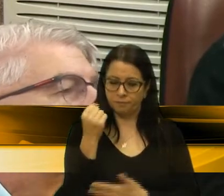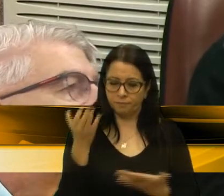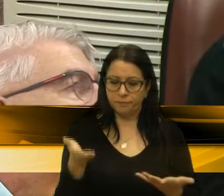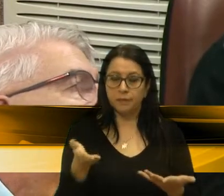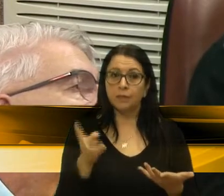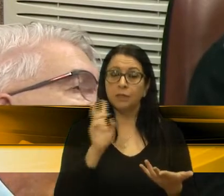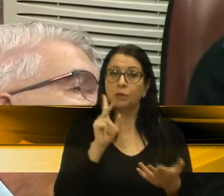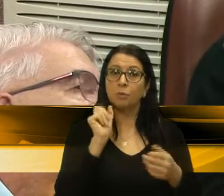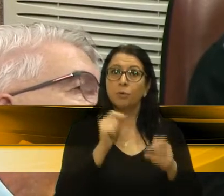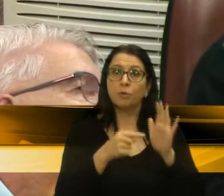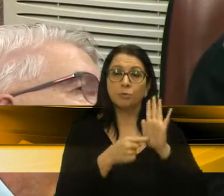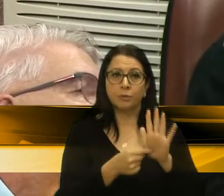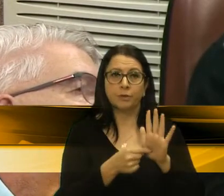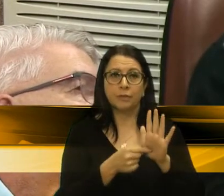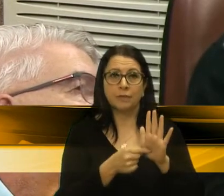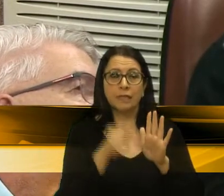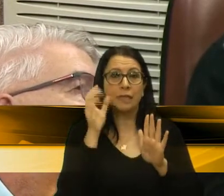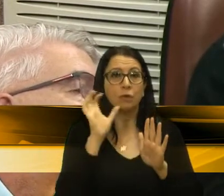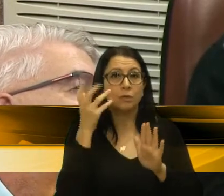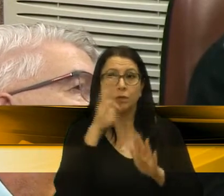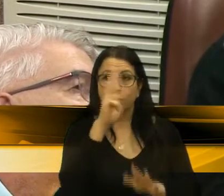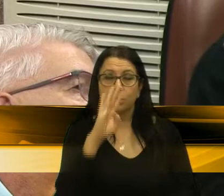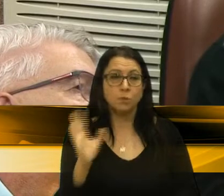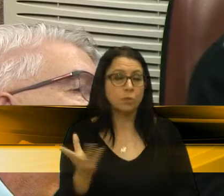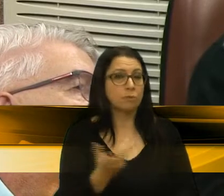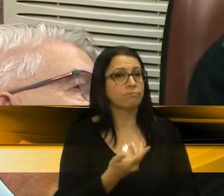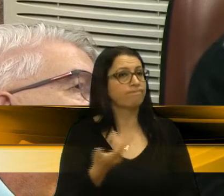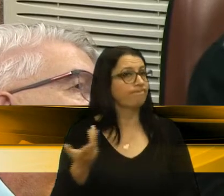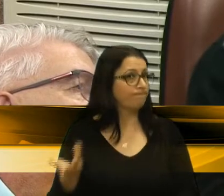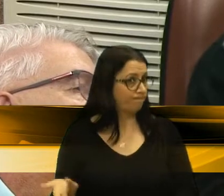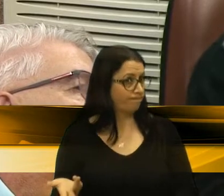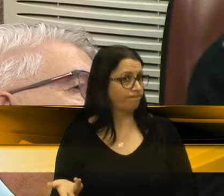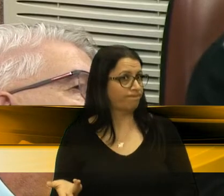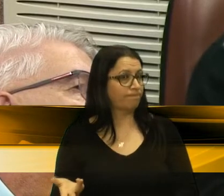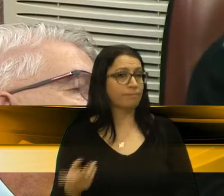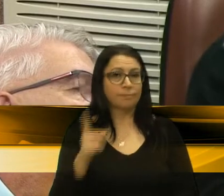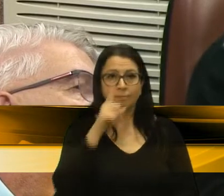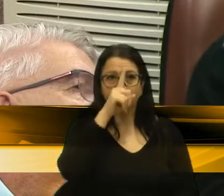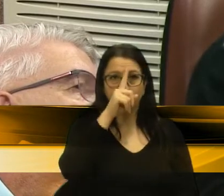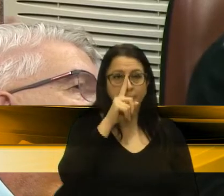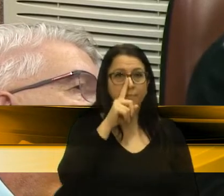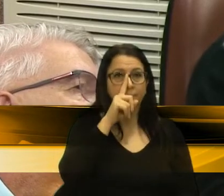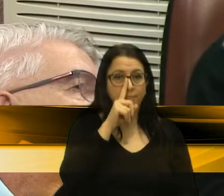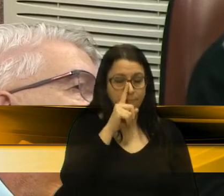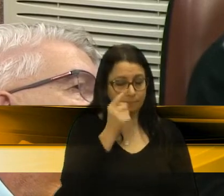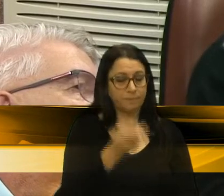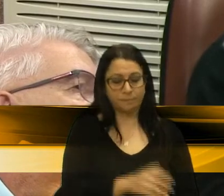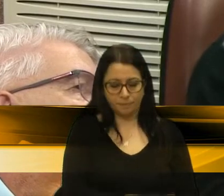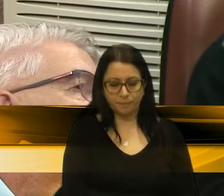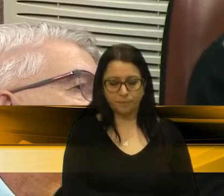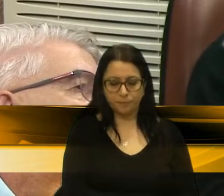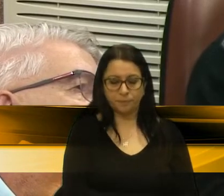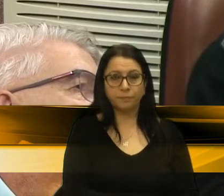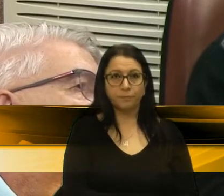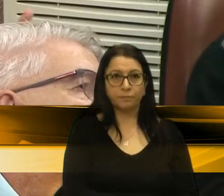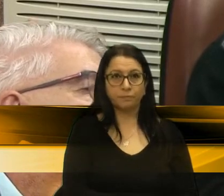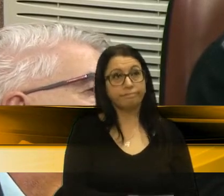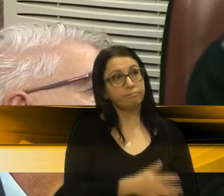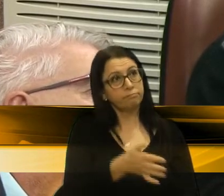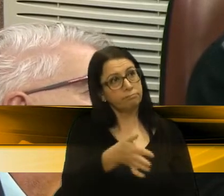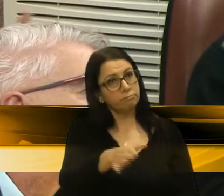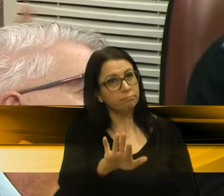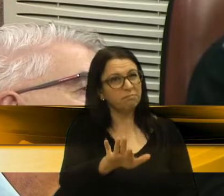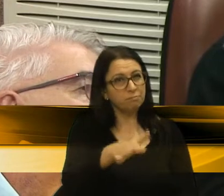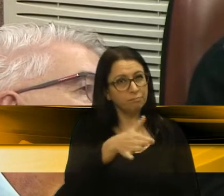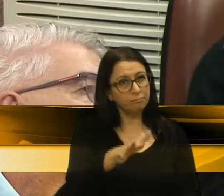que isso pode levar a acontecer no Brasil inteiro é muito perigoso. É muito perigoso. Talvez